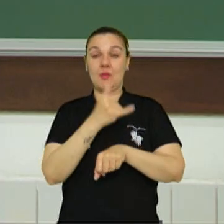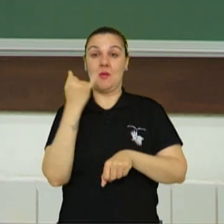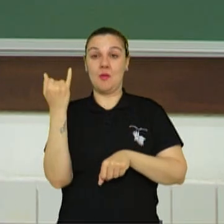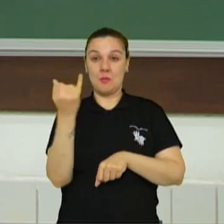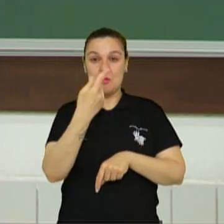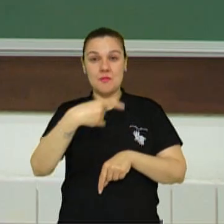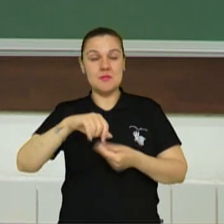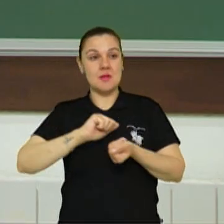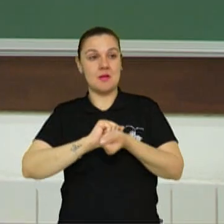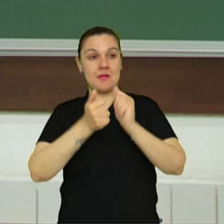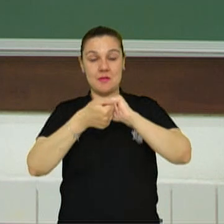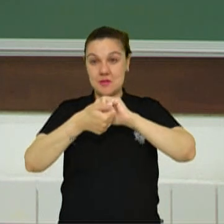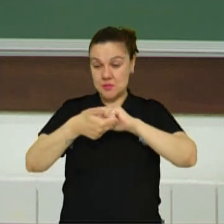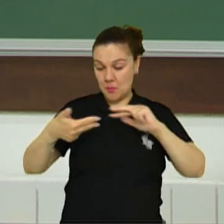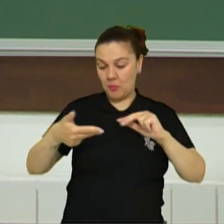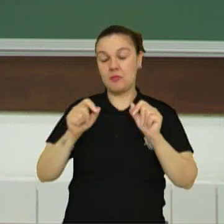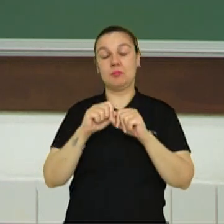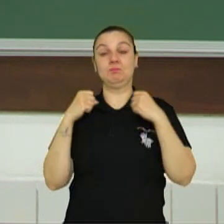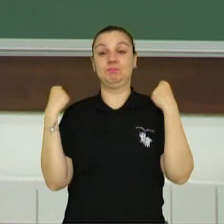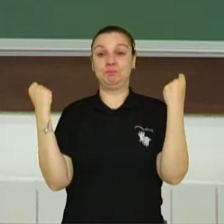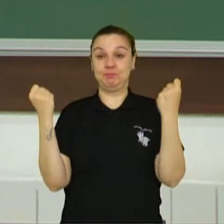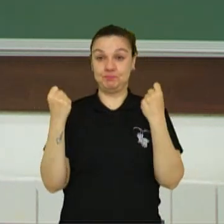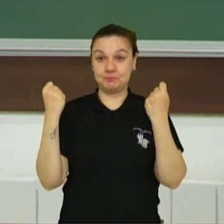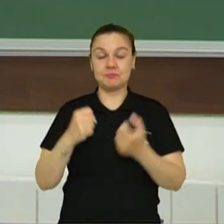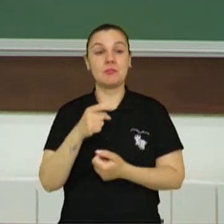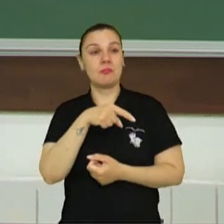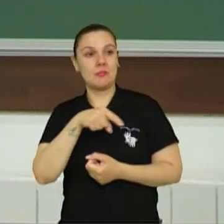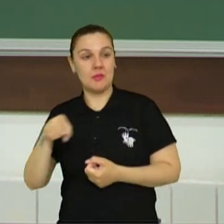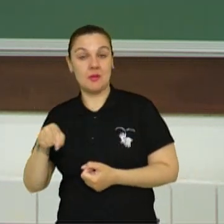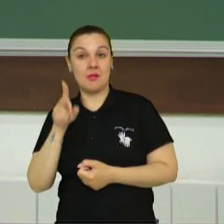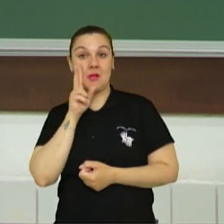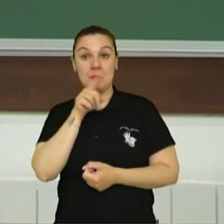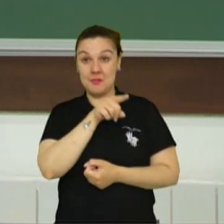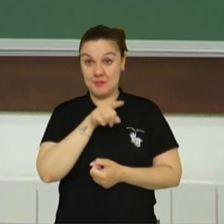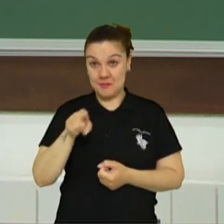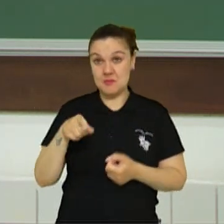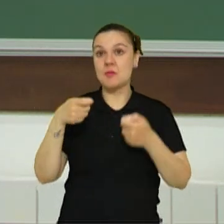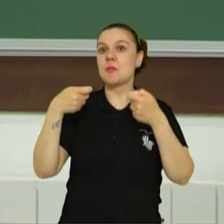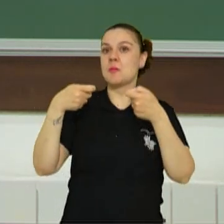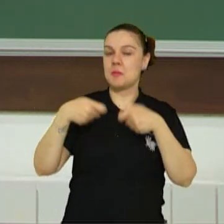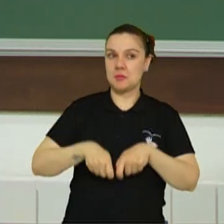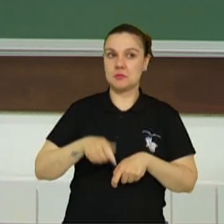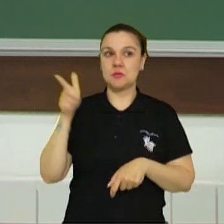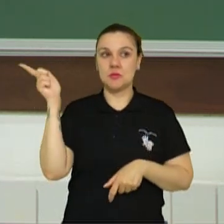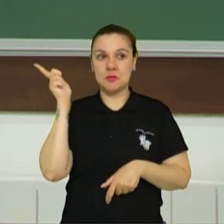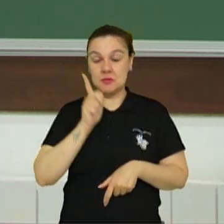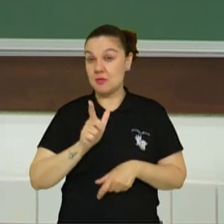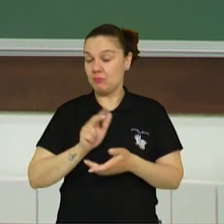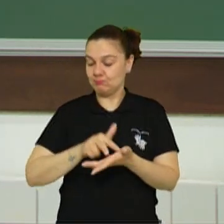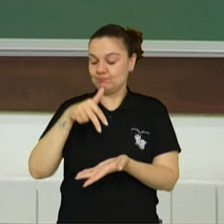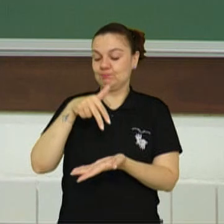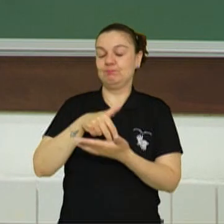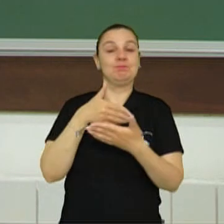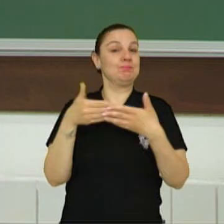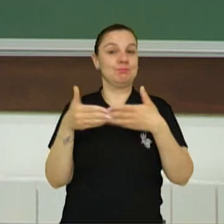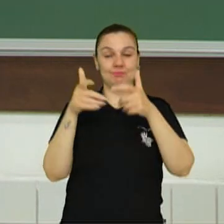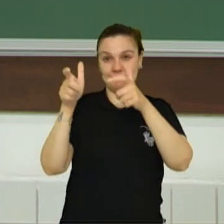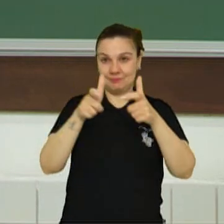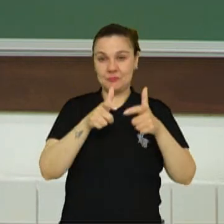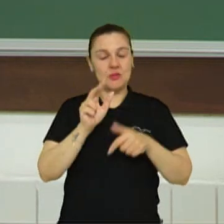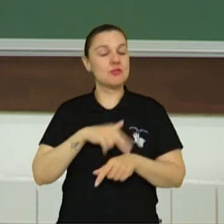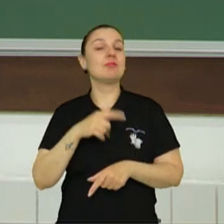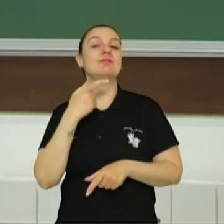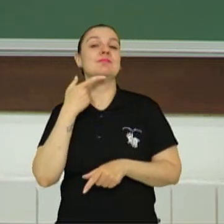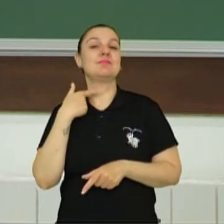um esporte, de fazer alguma atividade física, né? E lembrando que a gente pode conseguir chegar onde a gente desejar, tá? Só